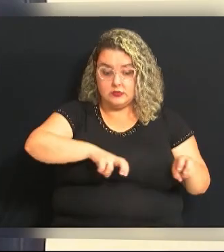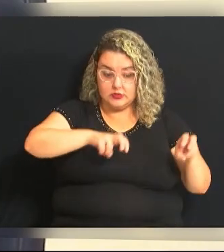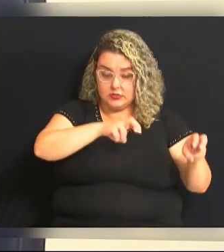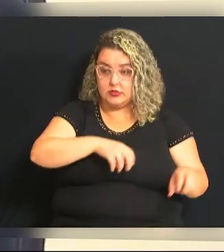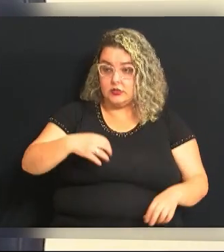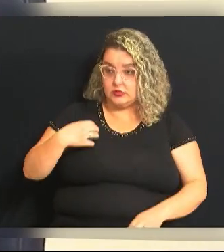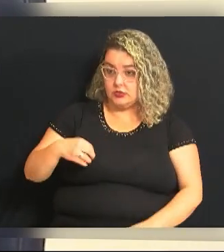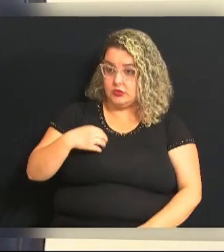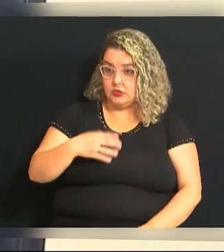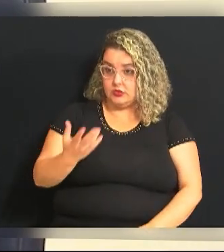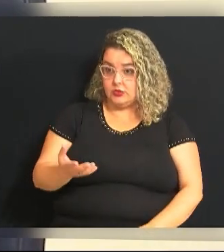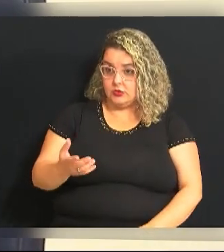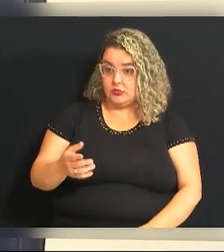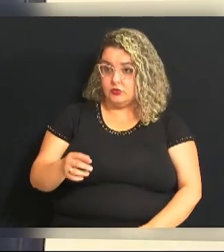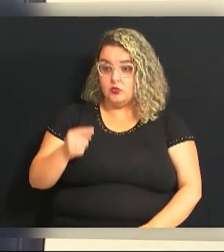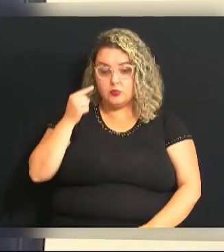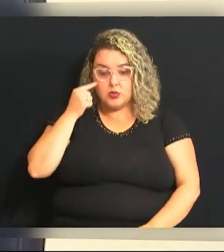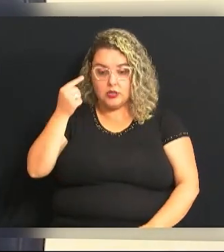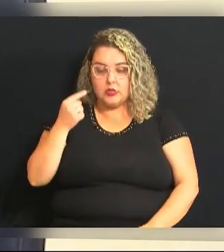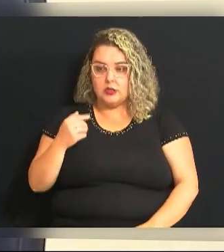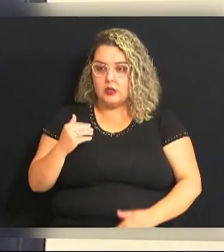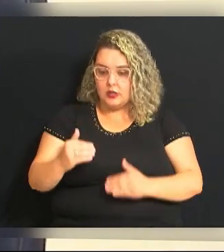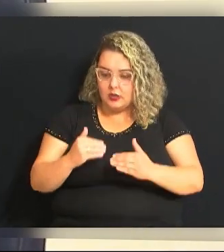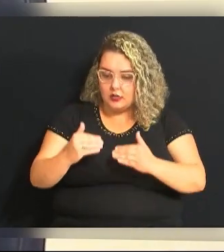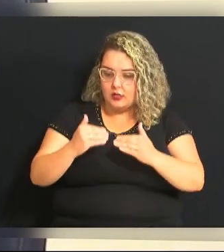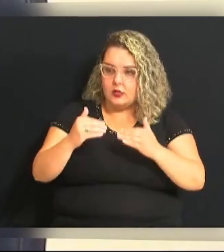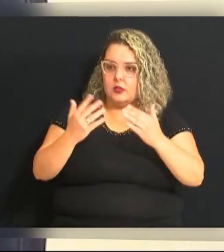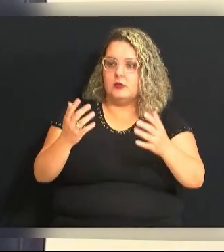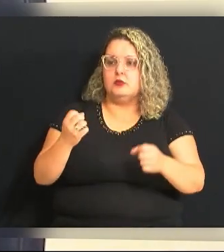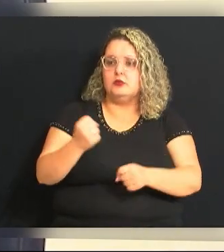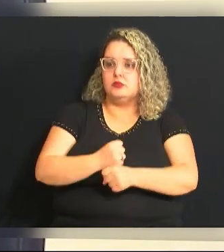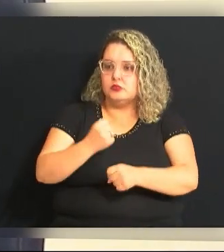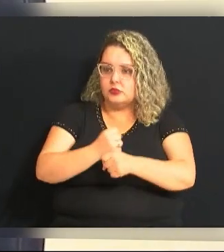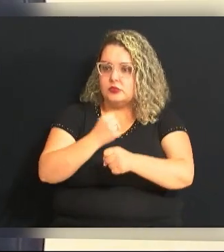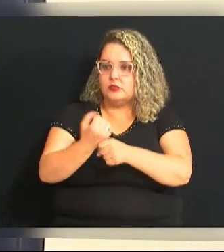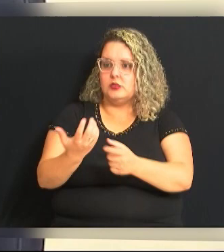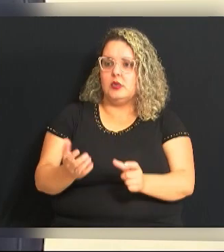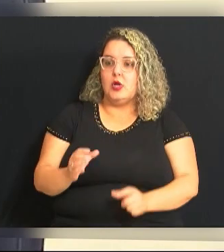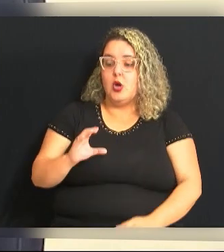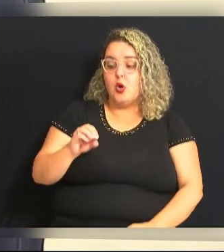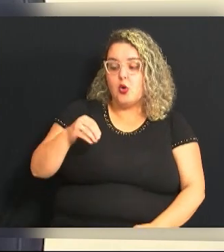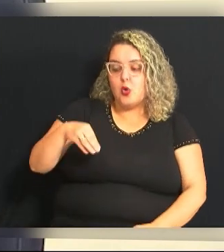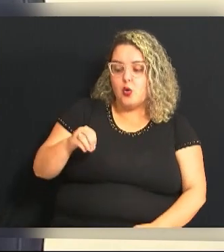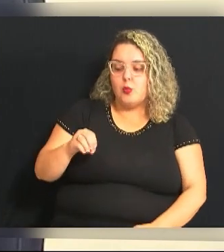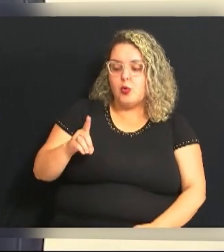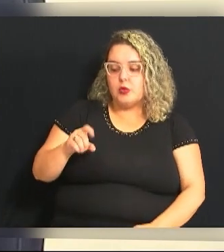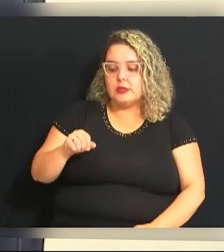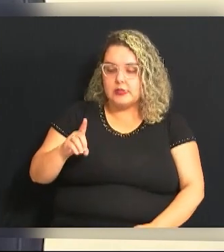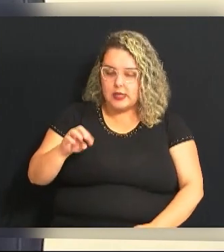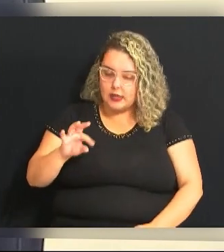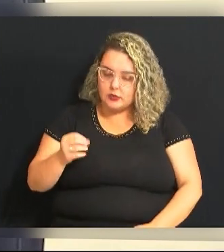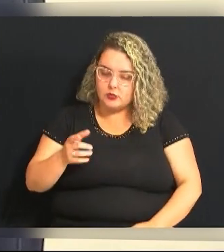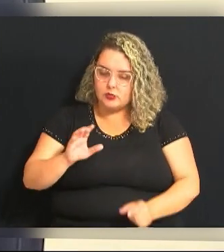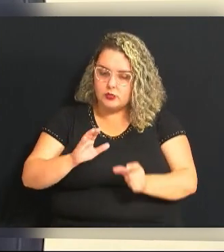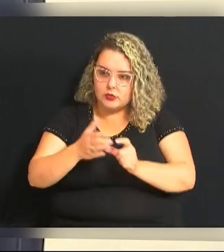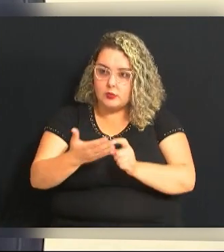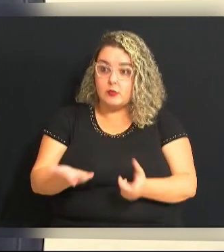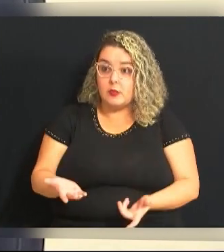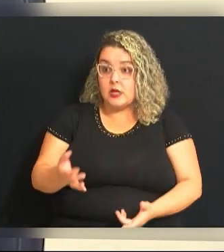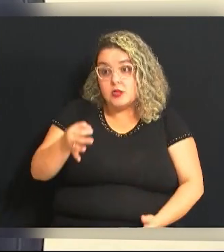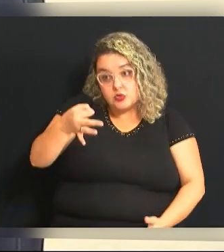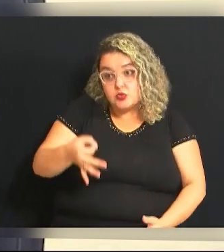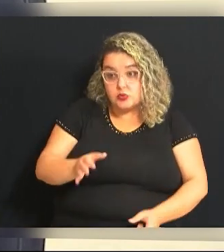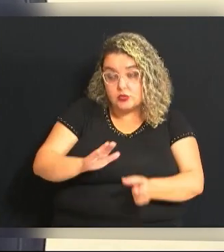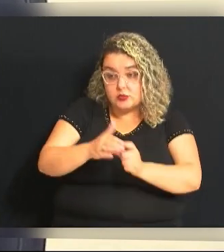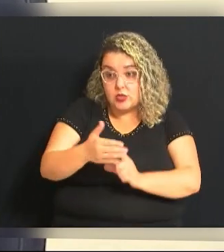Argentina, num determinado sentido, visando a construção ou foi utilizada a palavra comodato, mas tecnicamente seria a